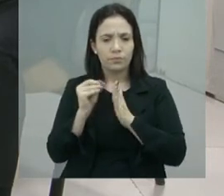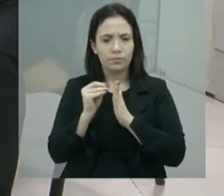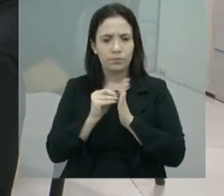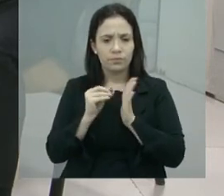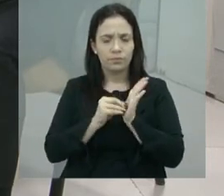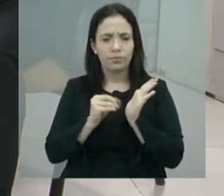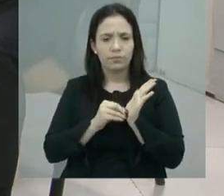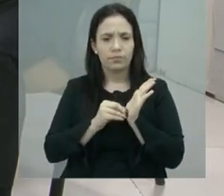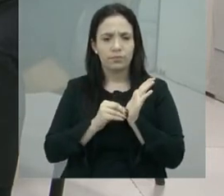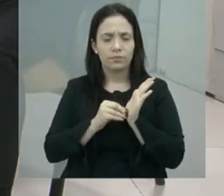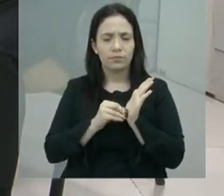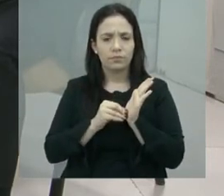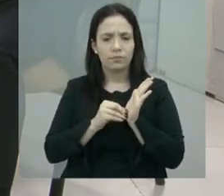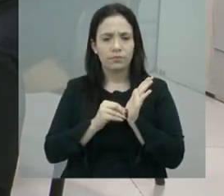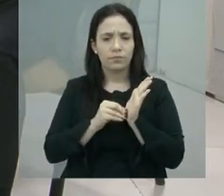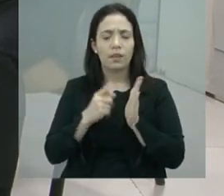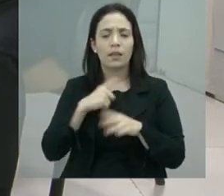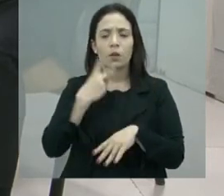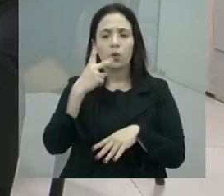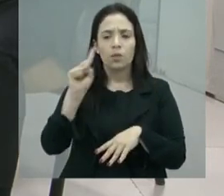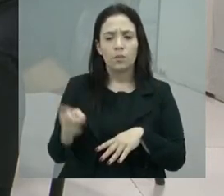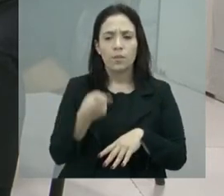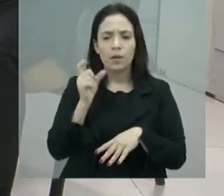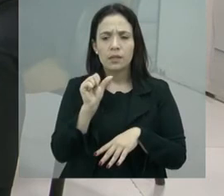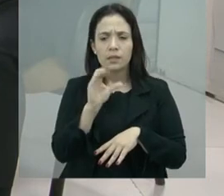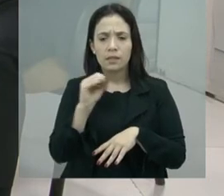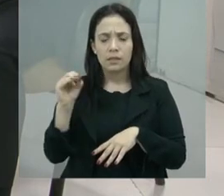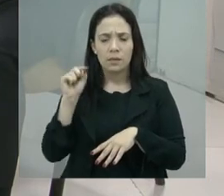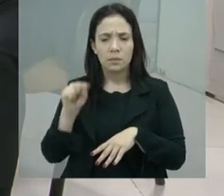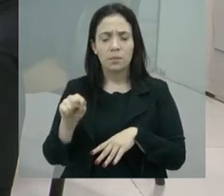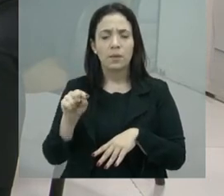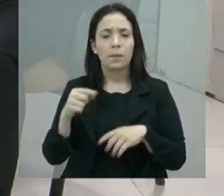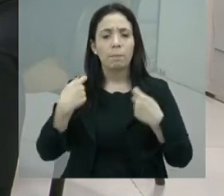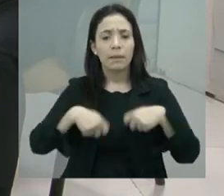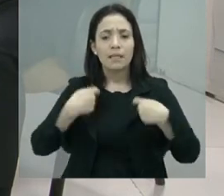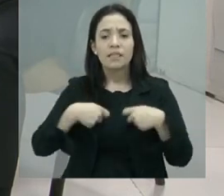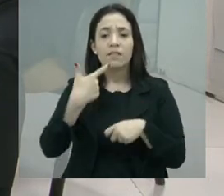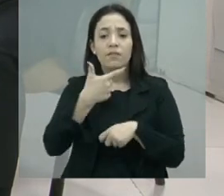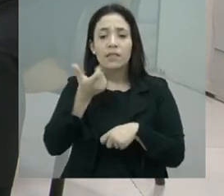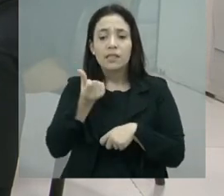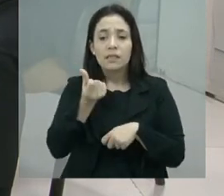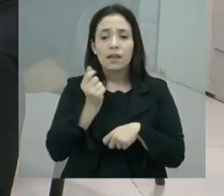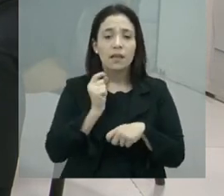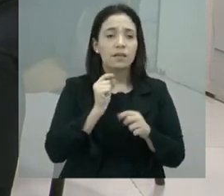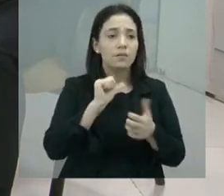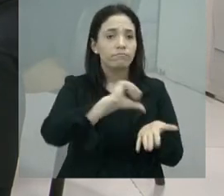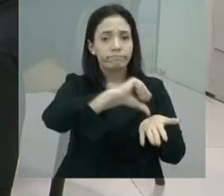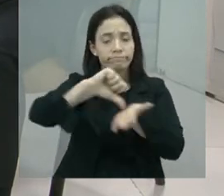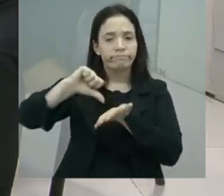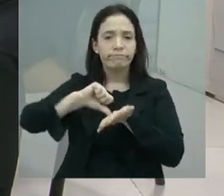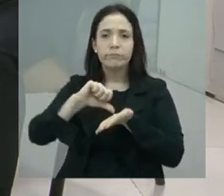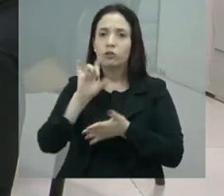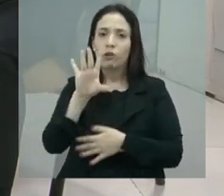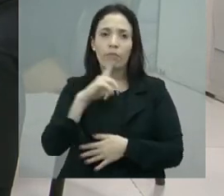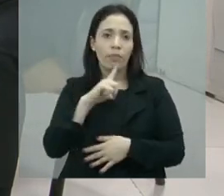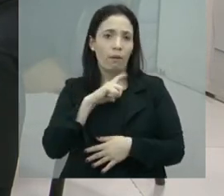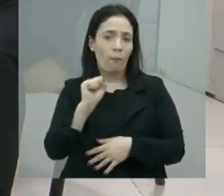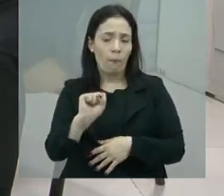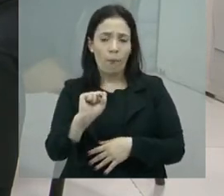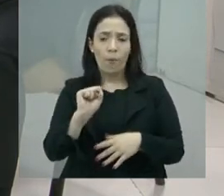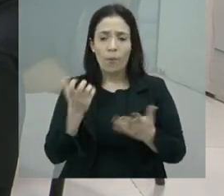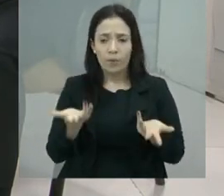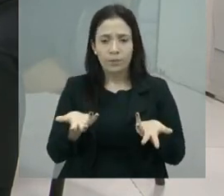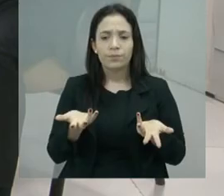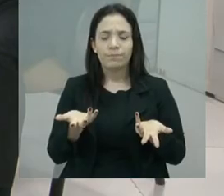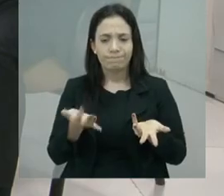tutelar. Sim. E nós temos 2.600.000 habitantes, deveríamos ter 26 e só temos 8 conselhos tutelares. É verdade. Cai em cima do que o senhor